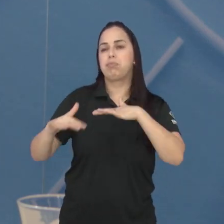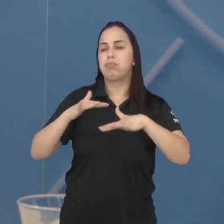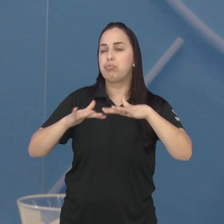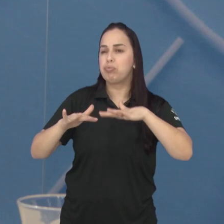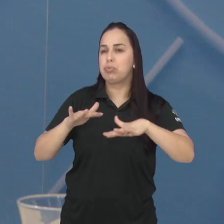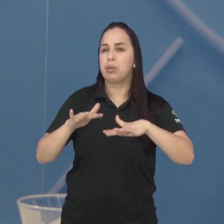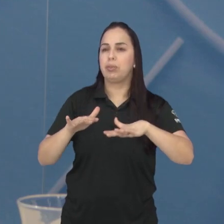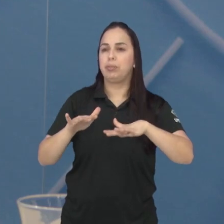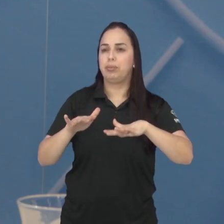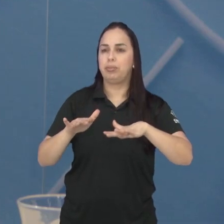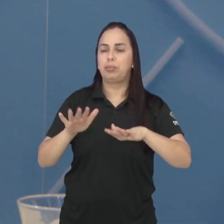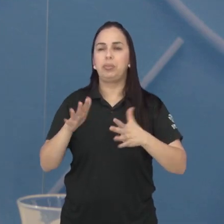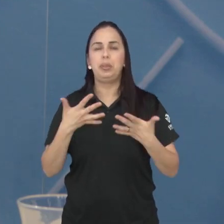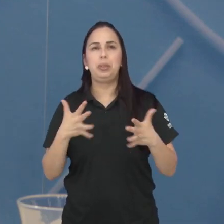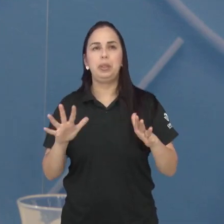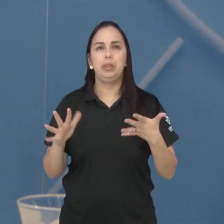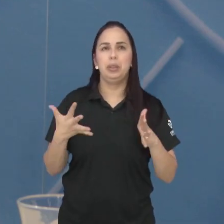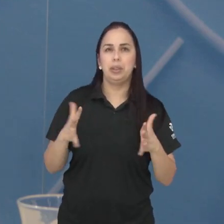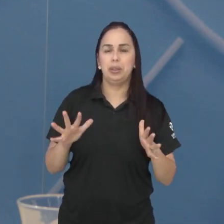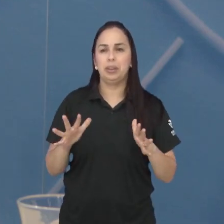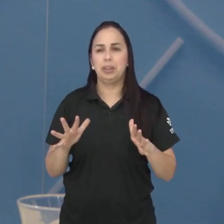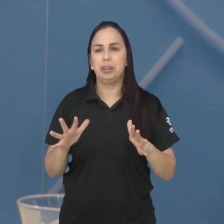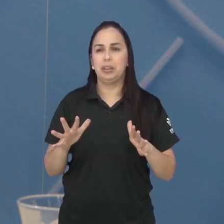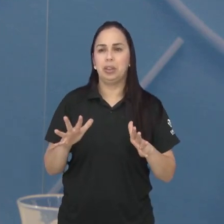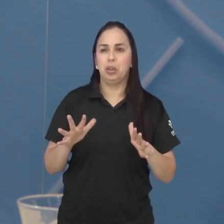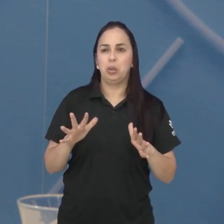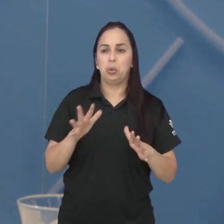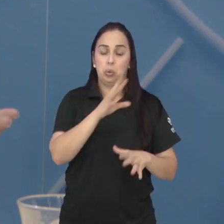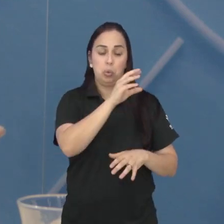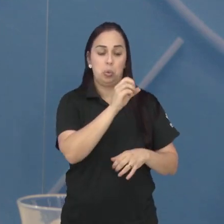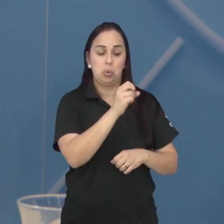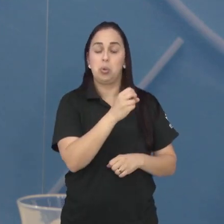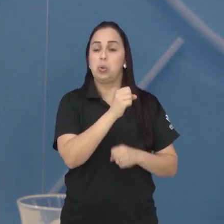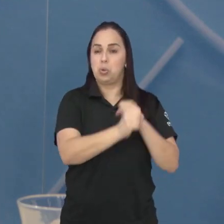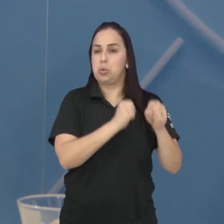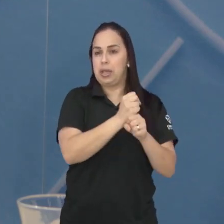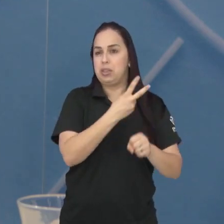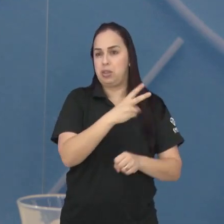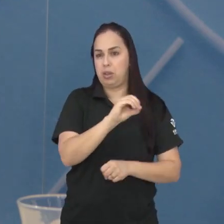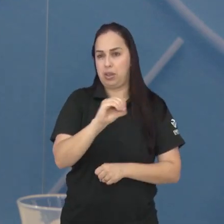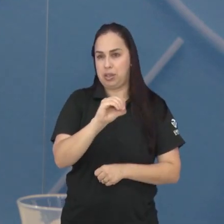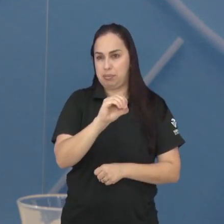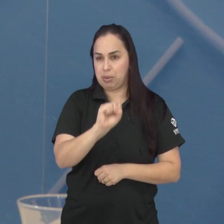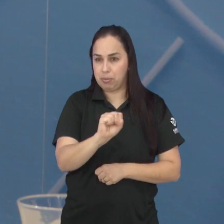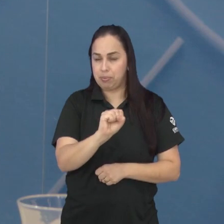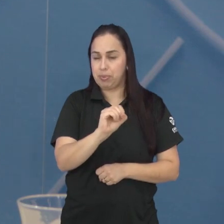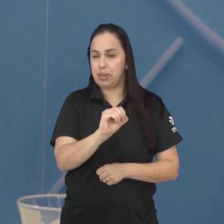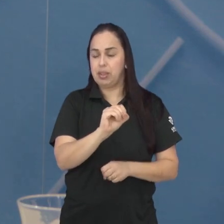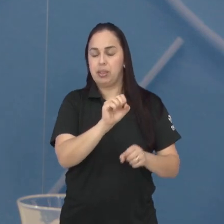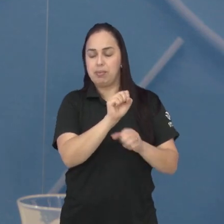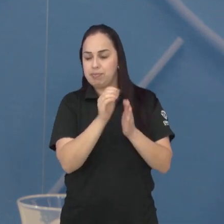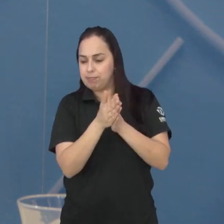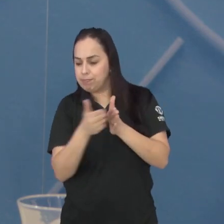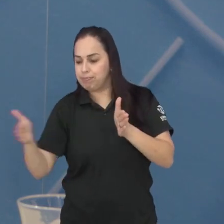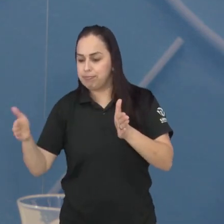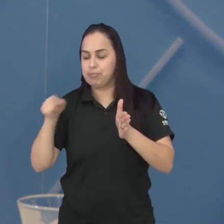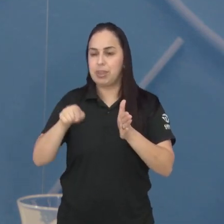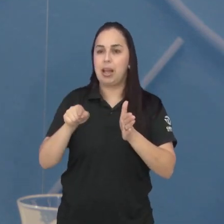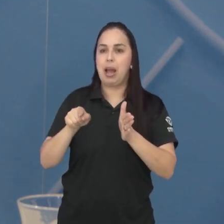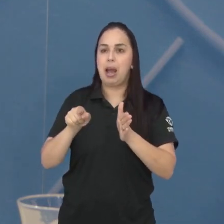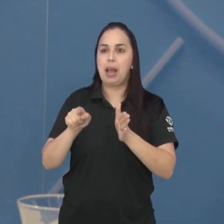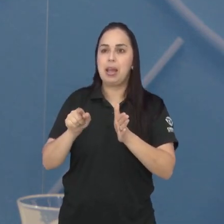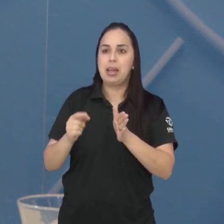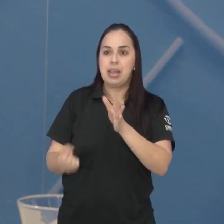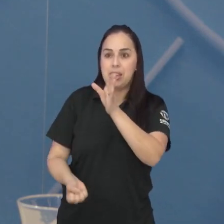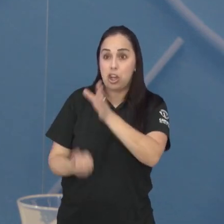depois, né, na segunda metade dos anos 2000 mesmo, aquilo que você está falando. E só apareceu a palavra sororidade lá